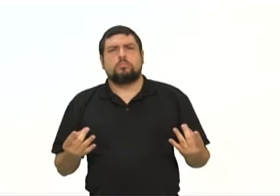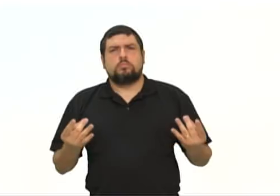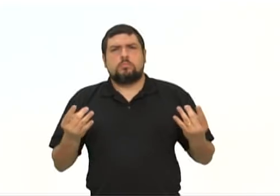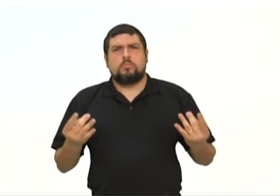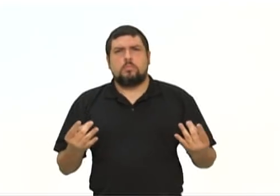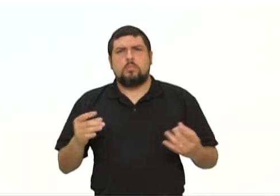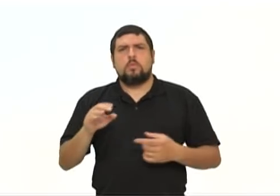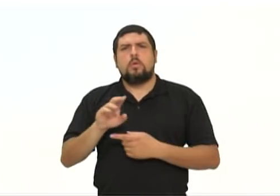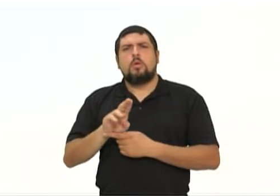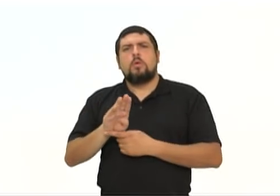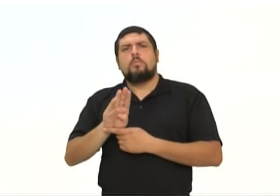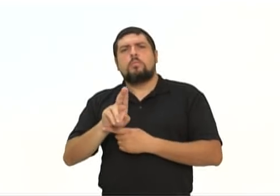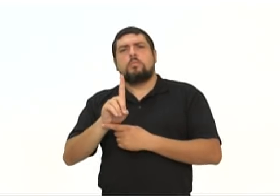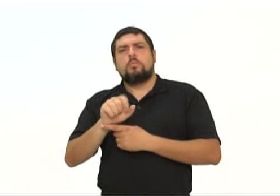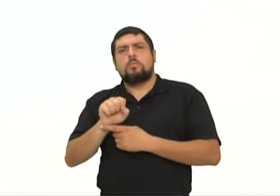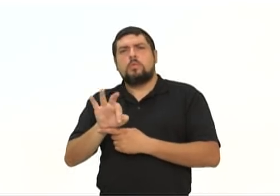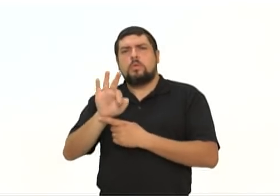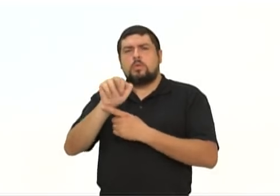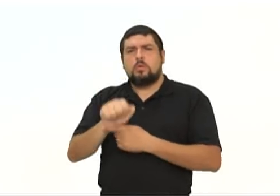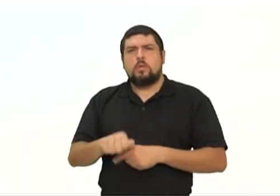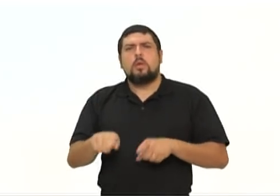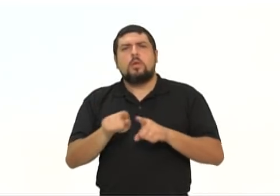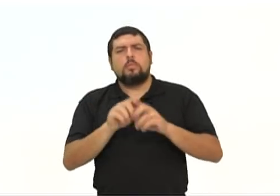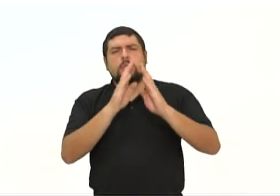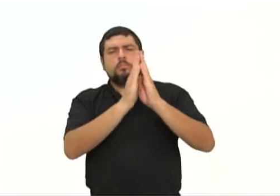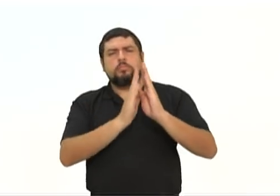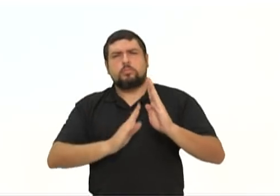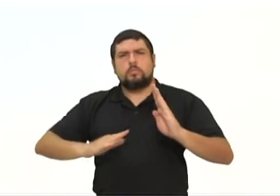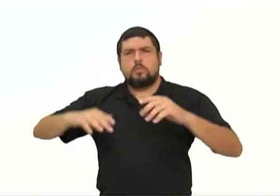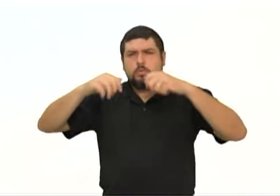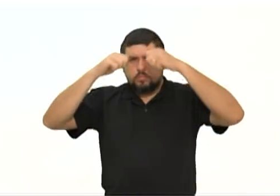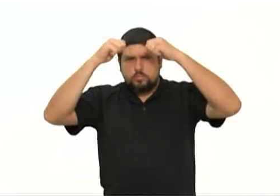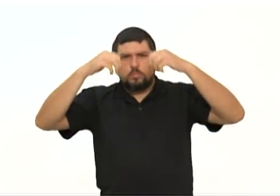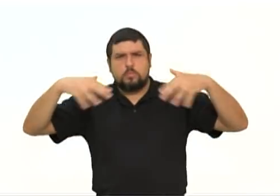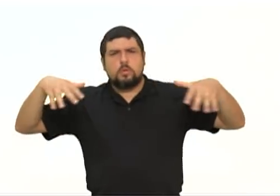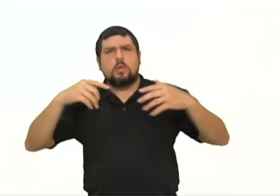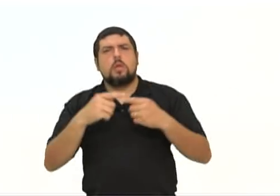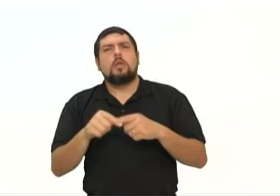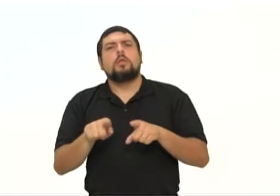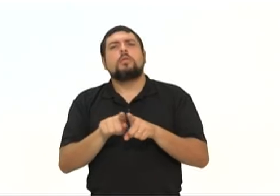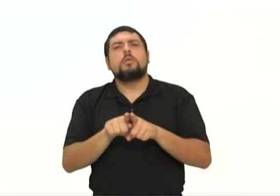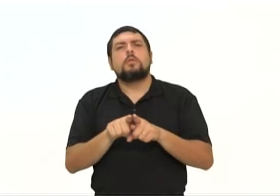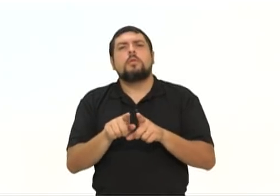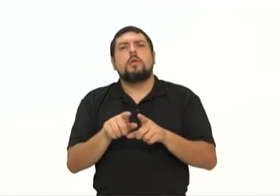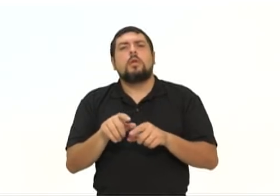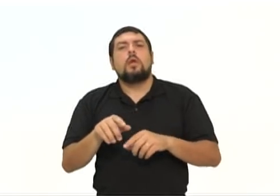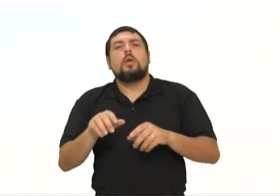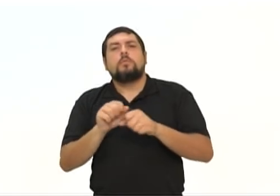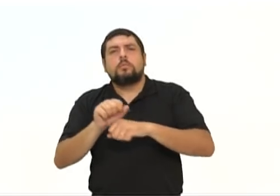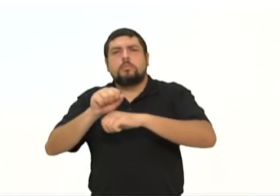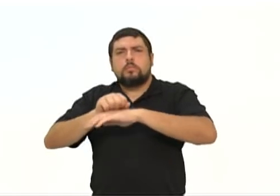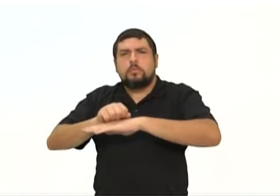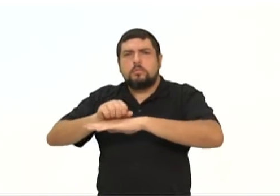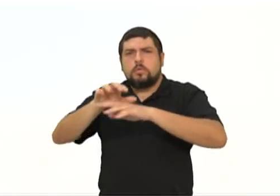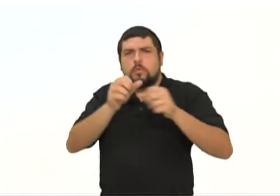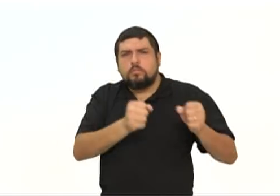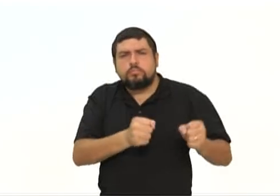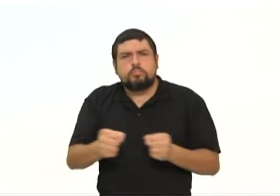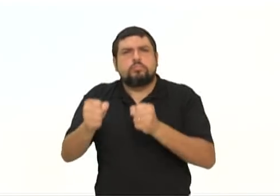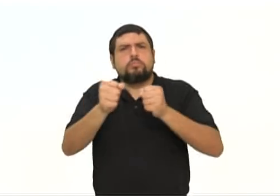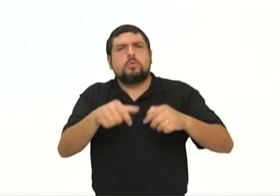terreiros de Umbanda e Candomblé e também lugares sagrados naturais, como, por exemplo, as Cataratas do Iguaçu.